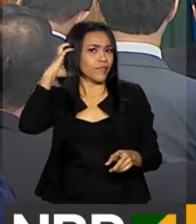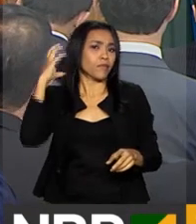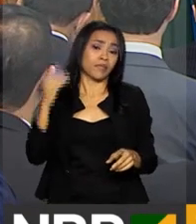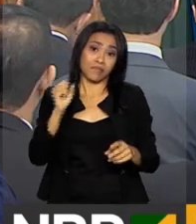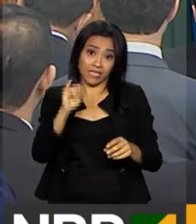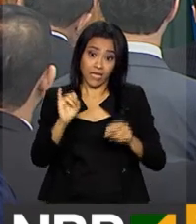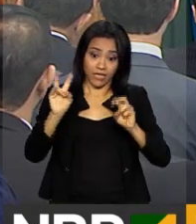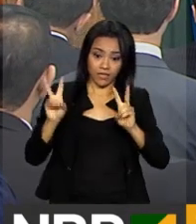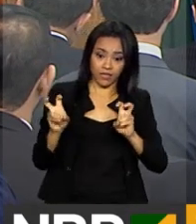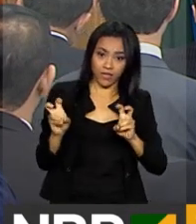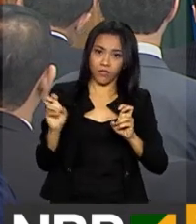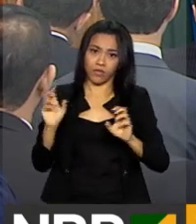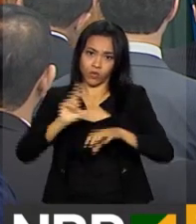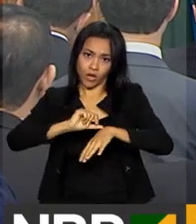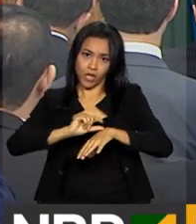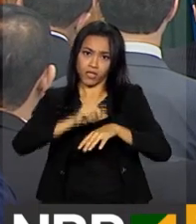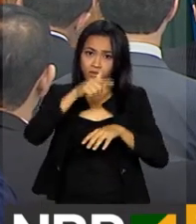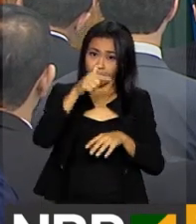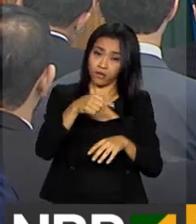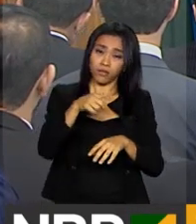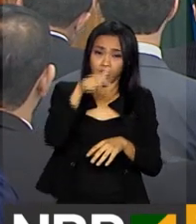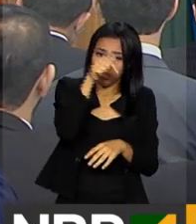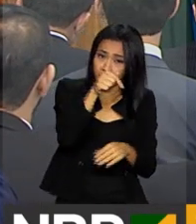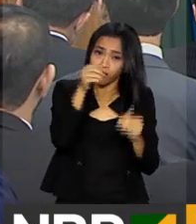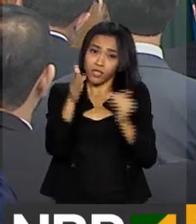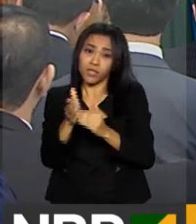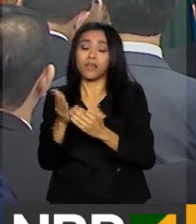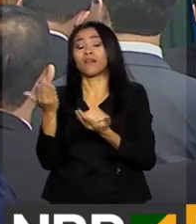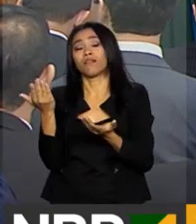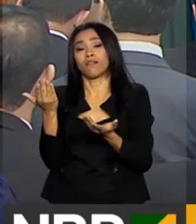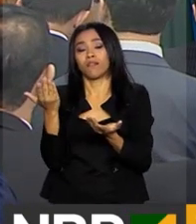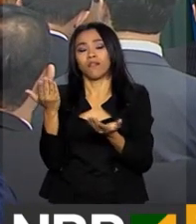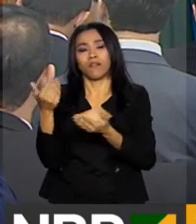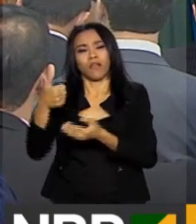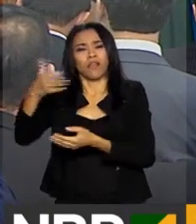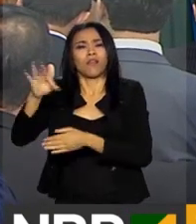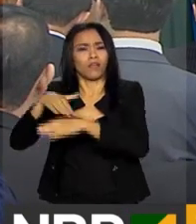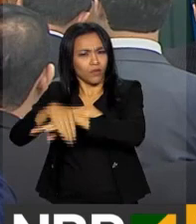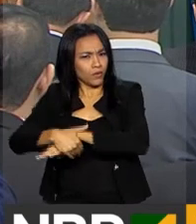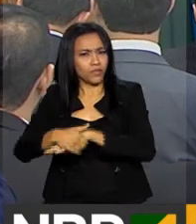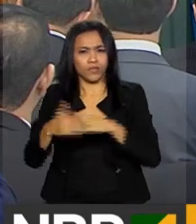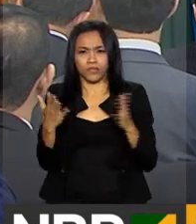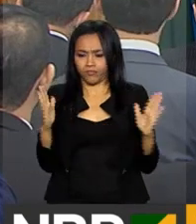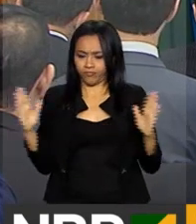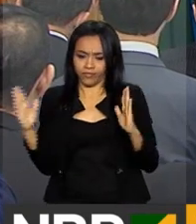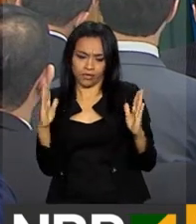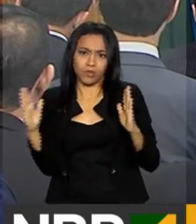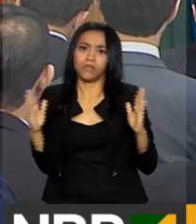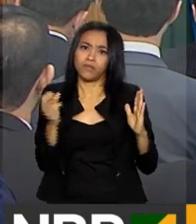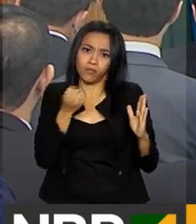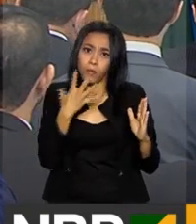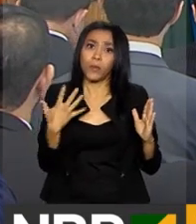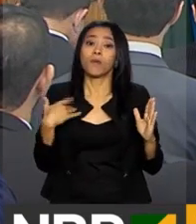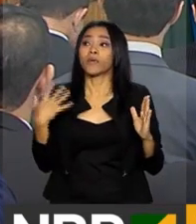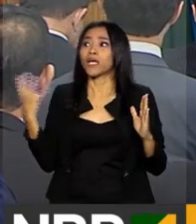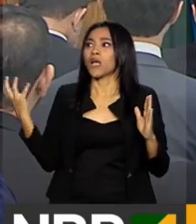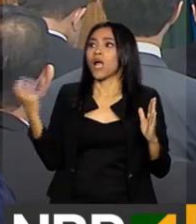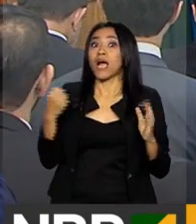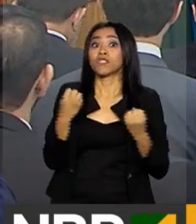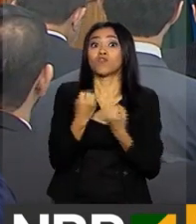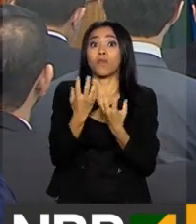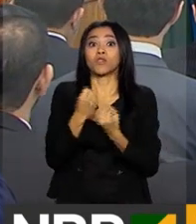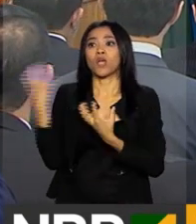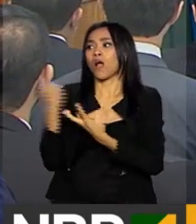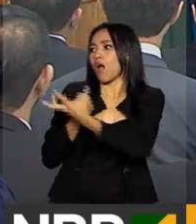horário 19 às 20 horas do horário vamos chamar nobre é natural que como volto a dizer a informação chega por todos os meios